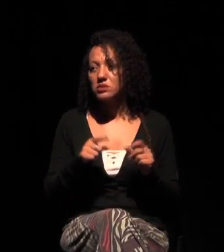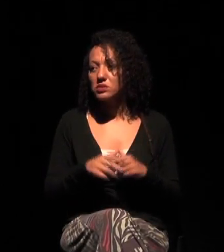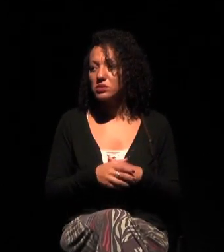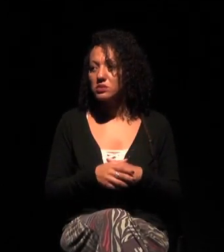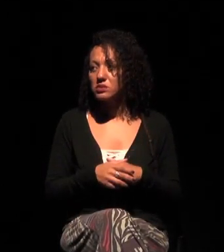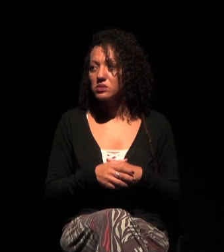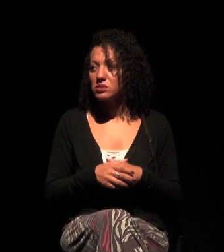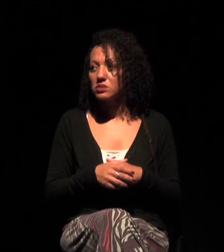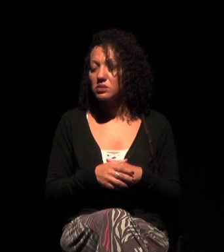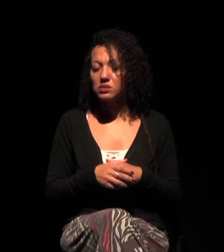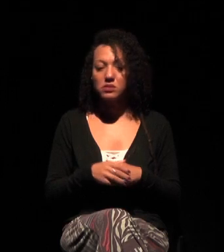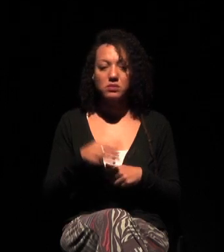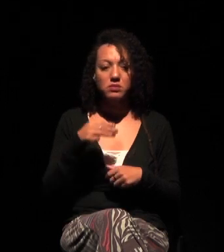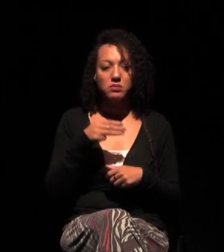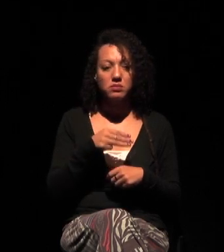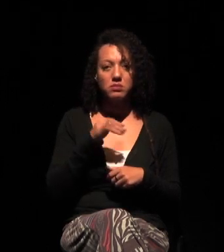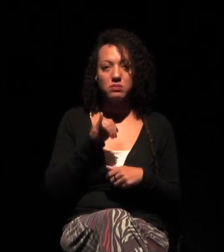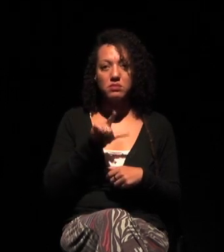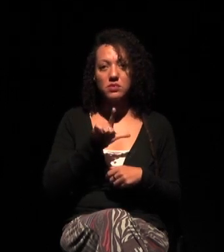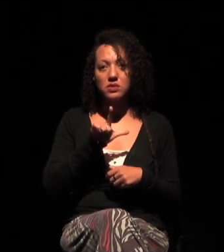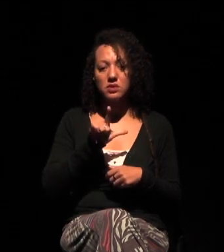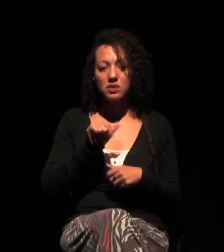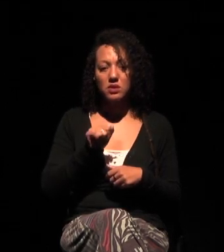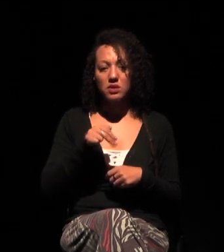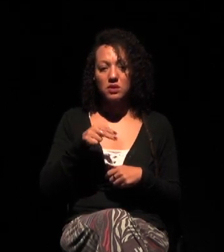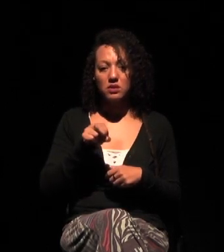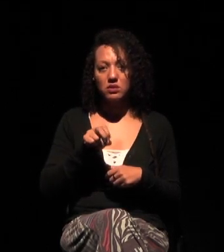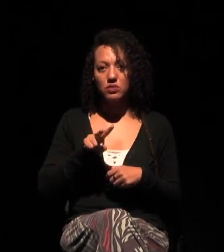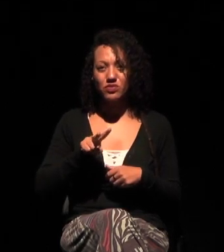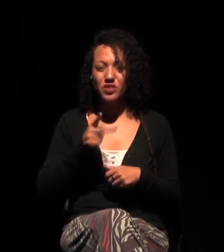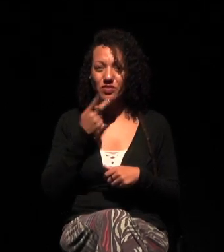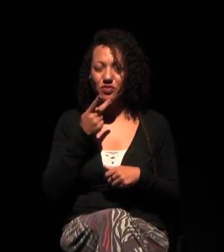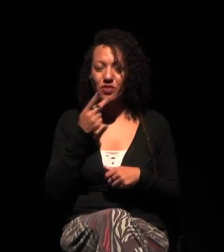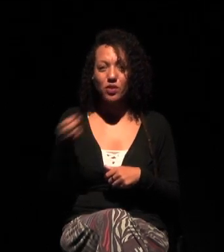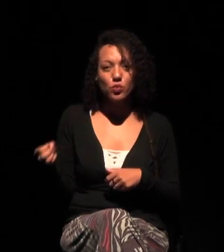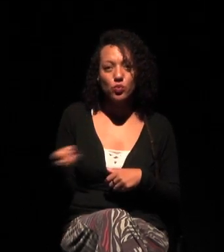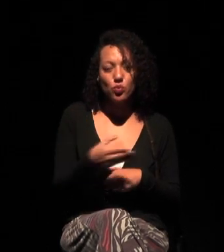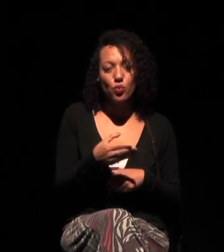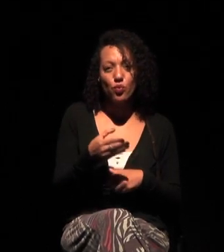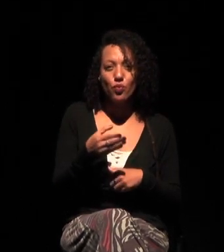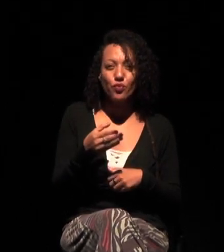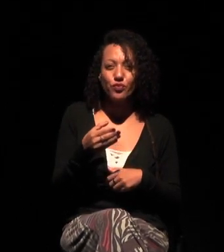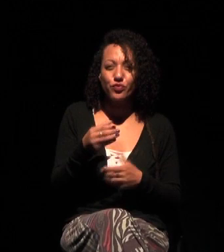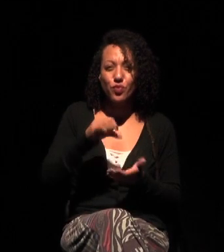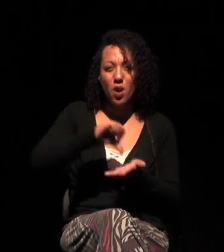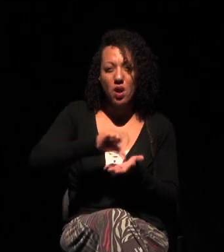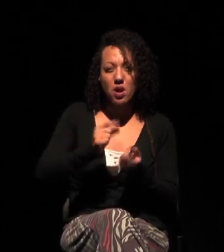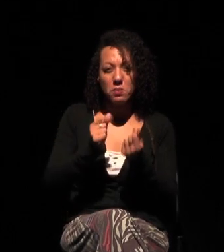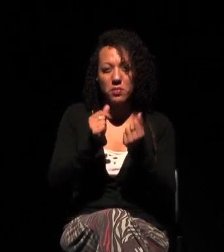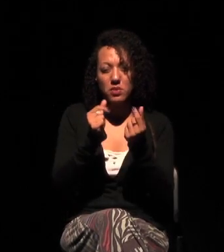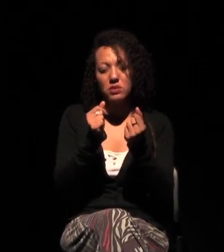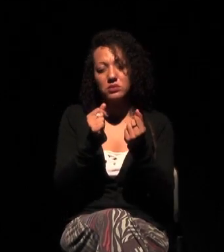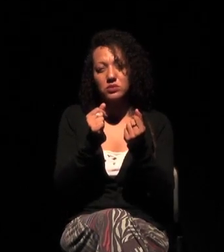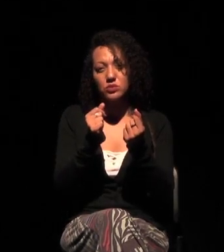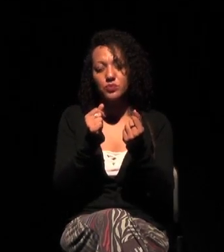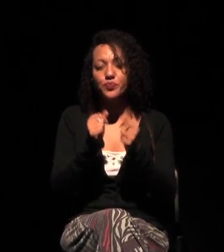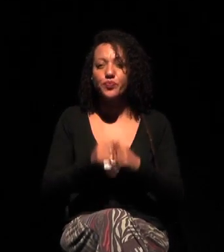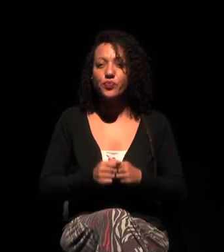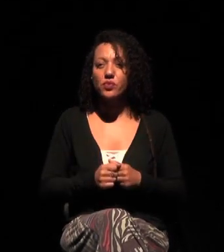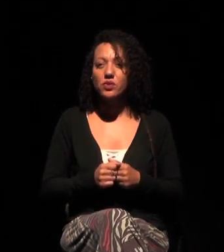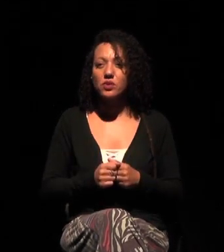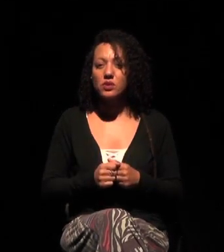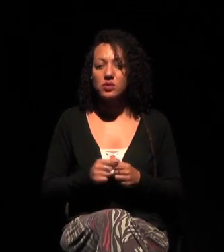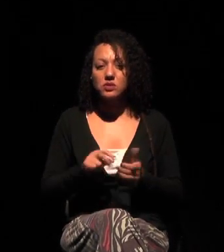milan 9 chama isto o novo capitalismo portanto um capitalismo facto onde o apóstolo